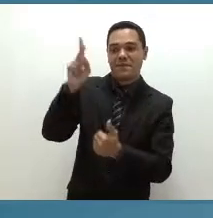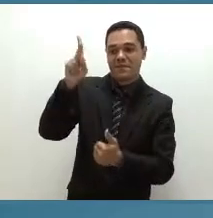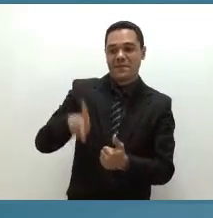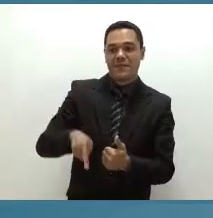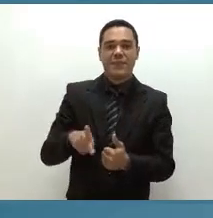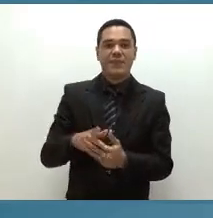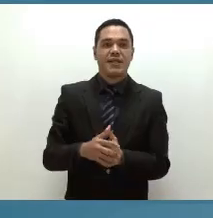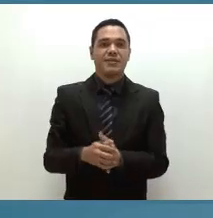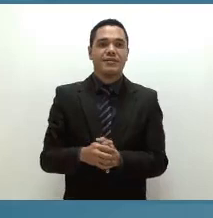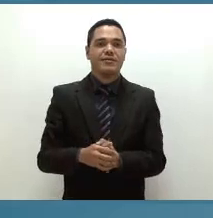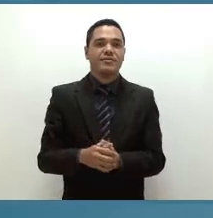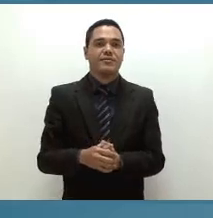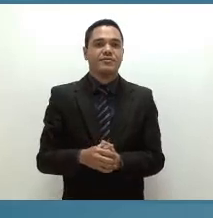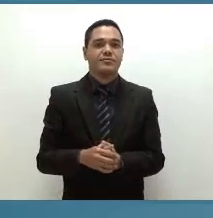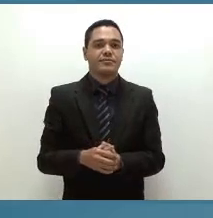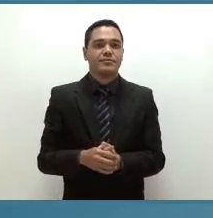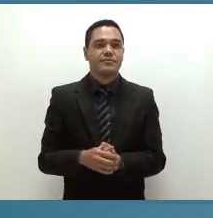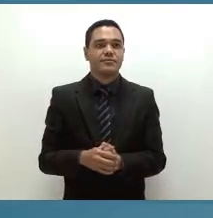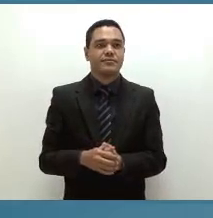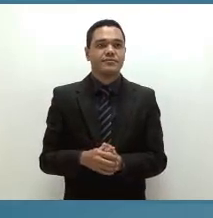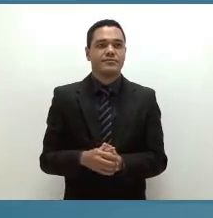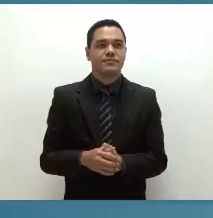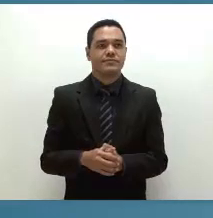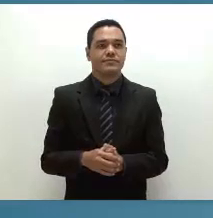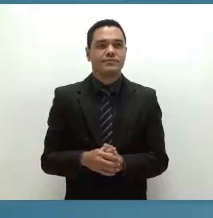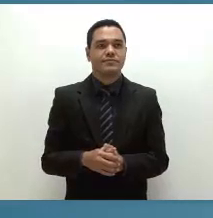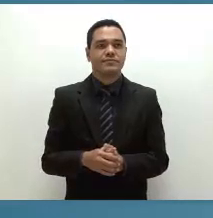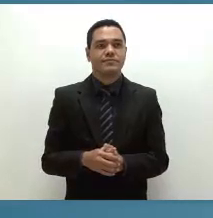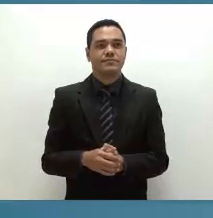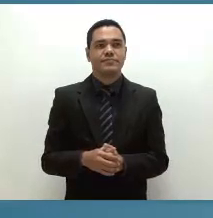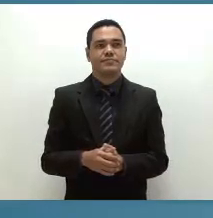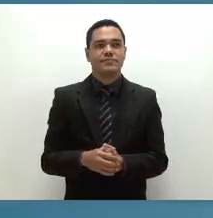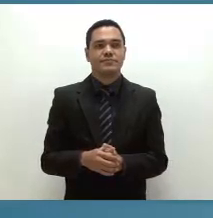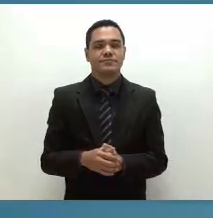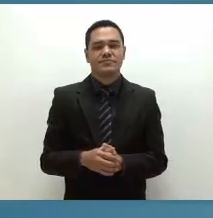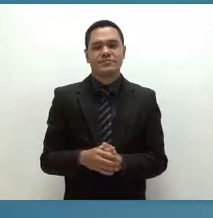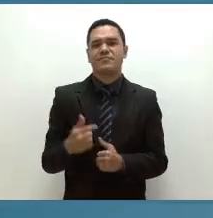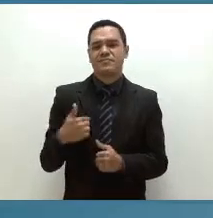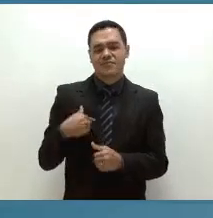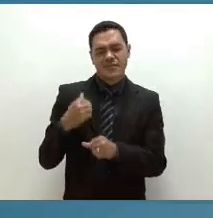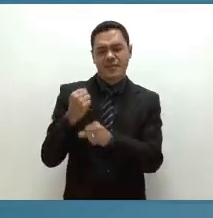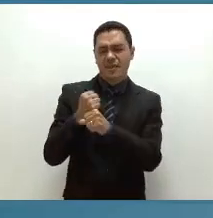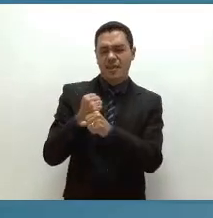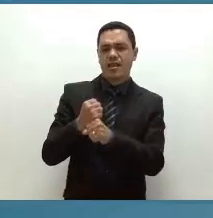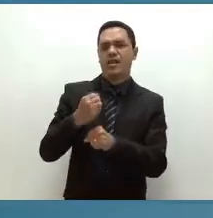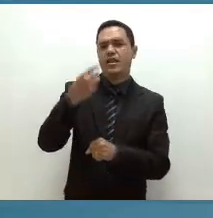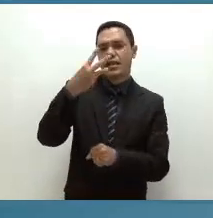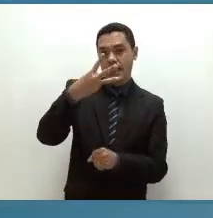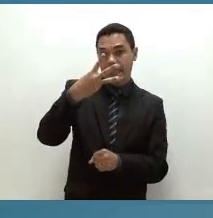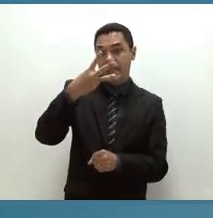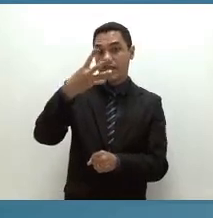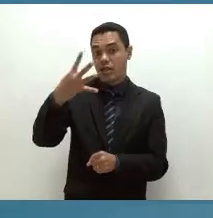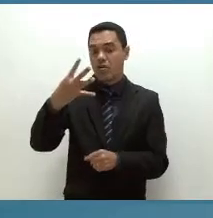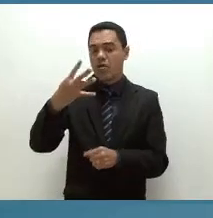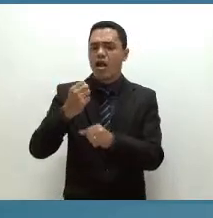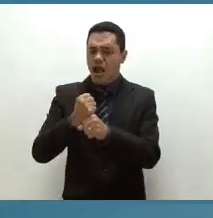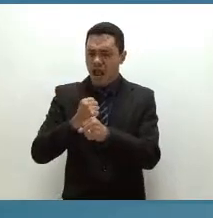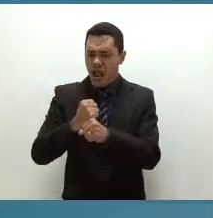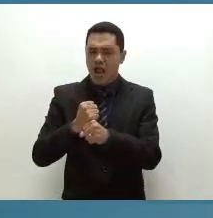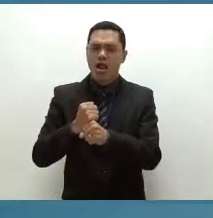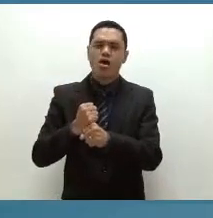Vice-presidente, já por quase 34 anos, preciso da